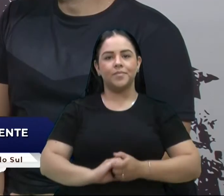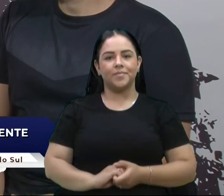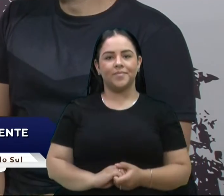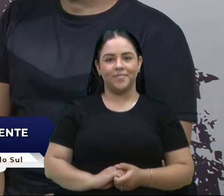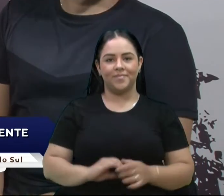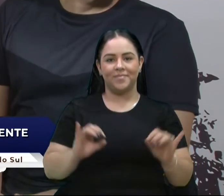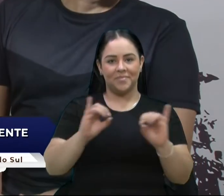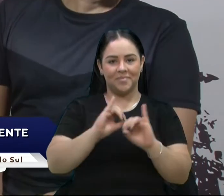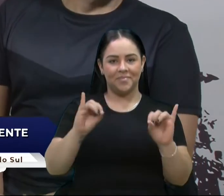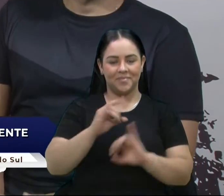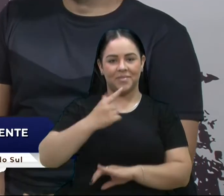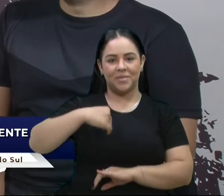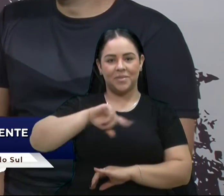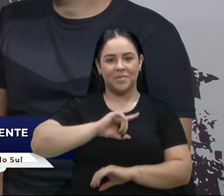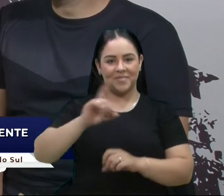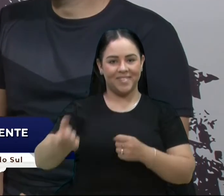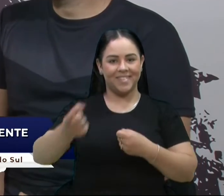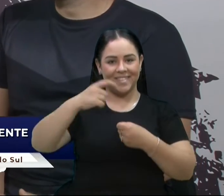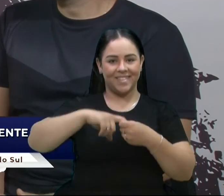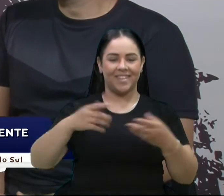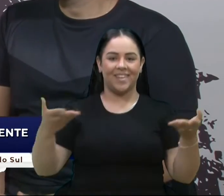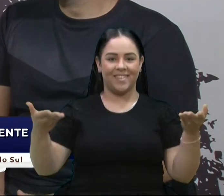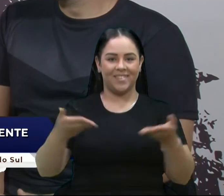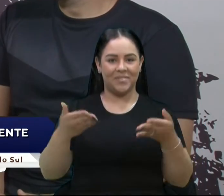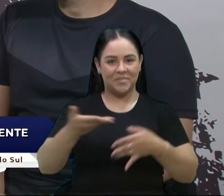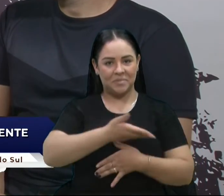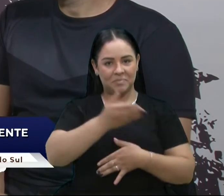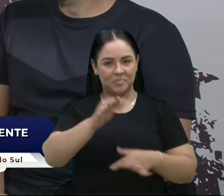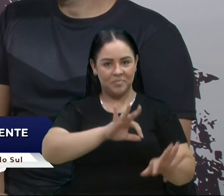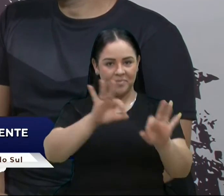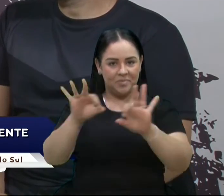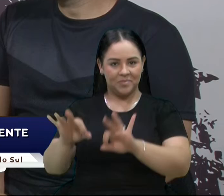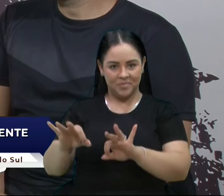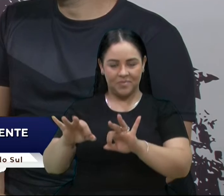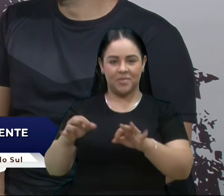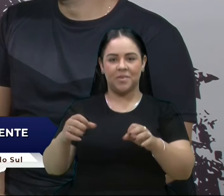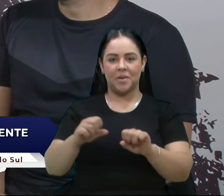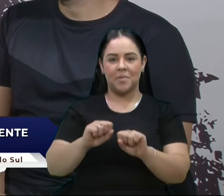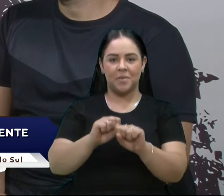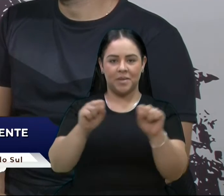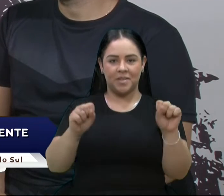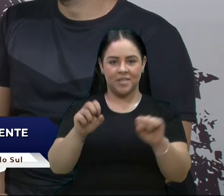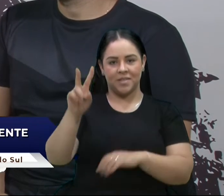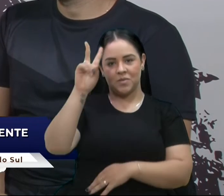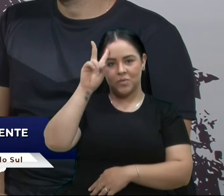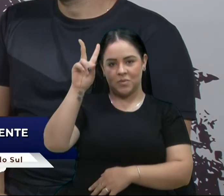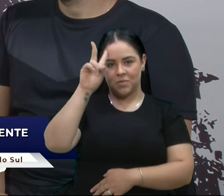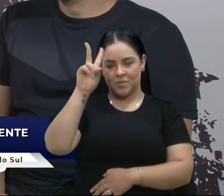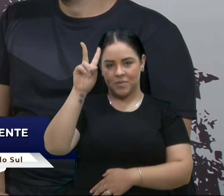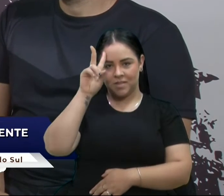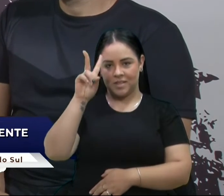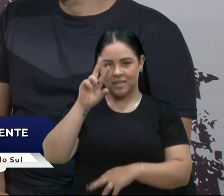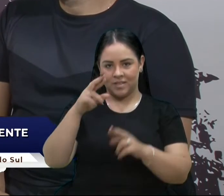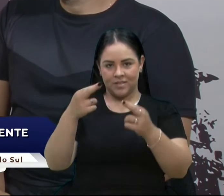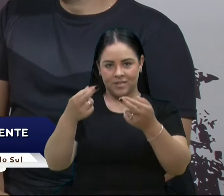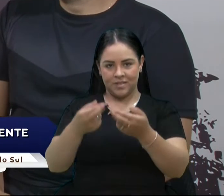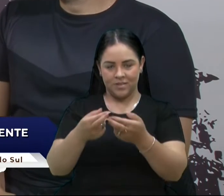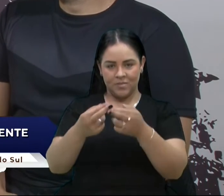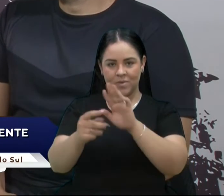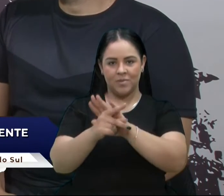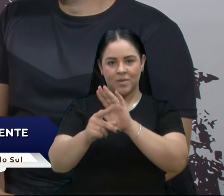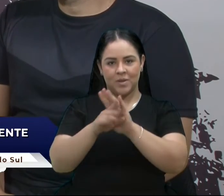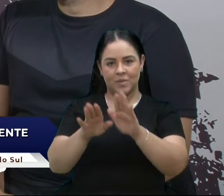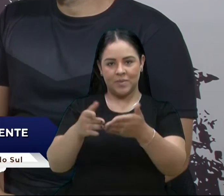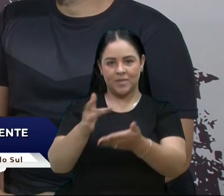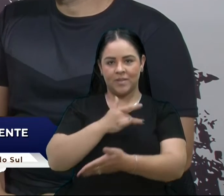Oi, pessoal, nós retornamos. Você assistiu, então, nessa manhã de segunda-feira, a reunião pública da Comissão de